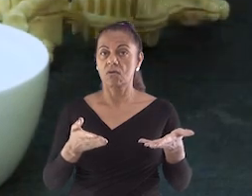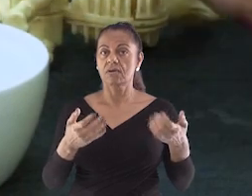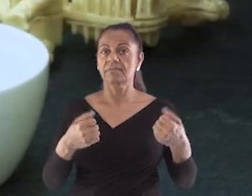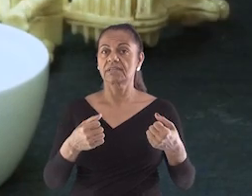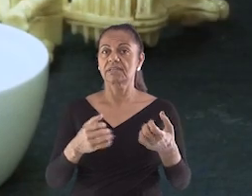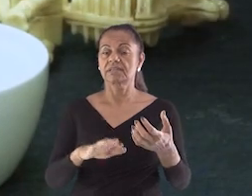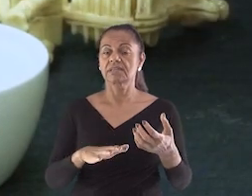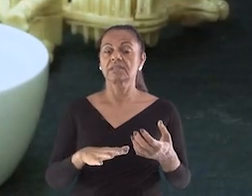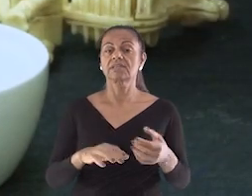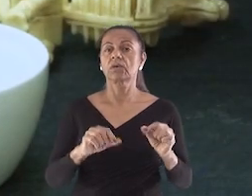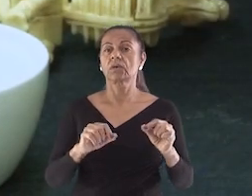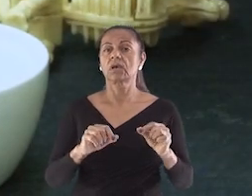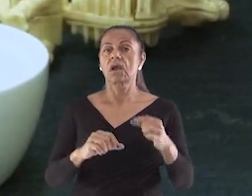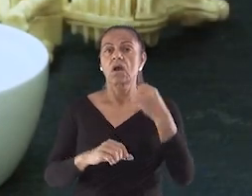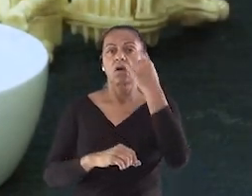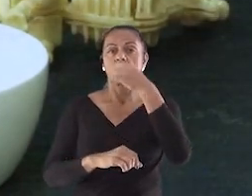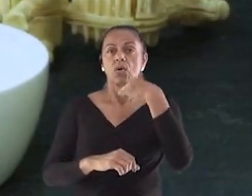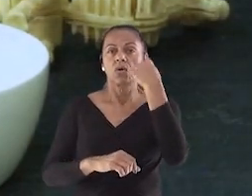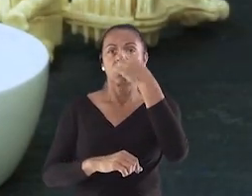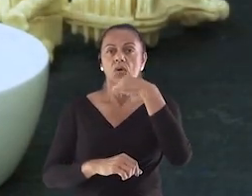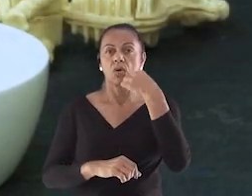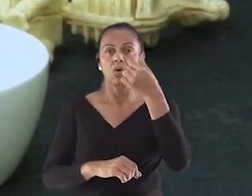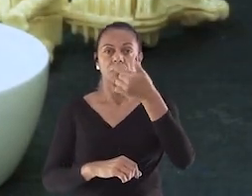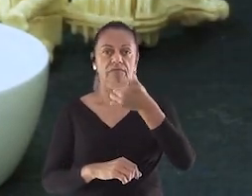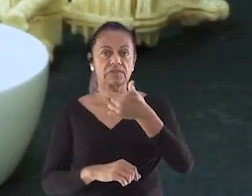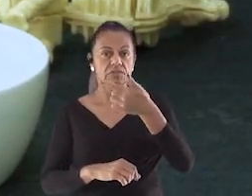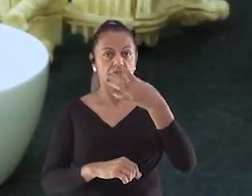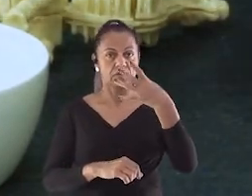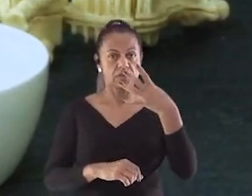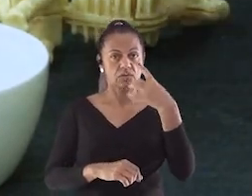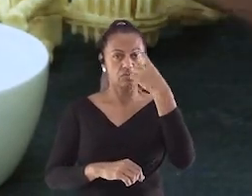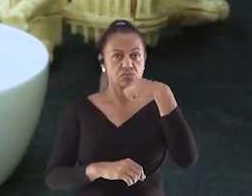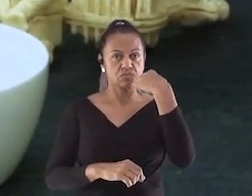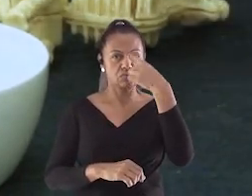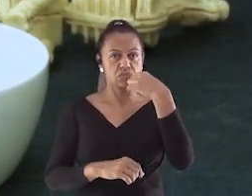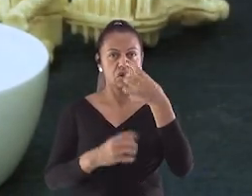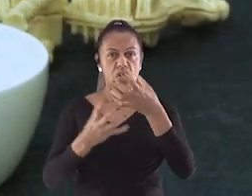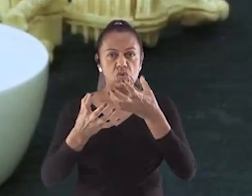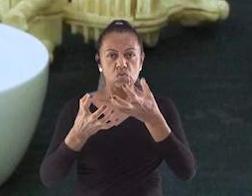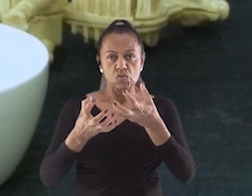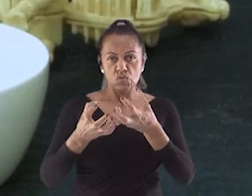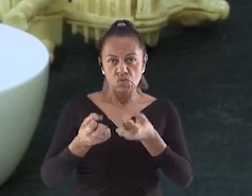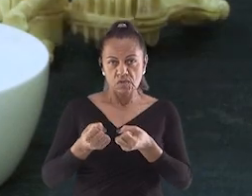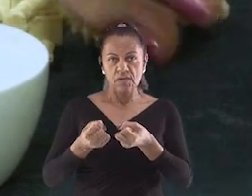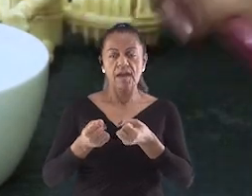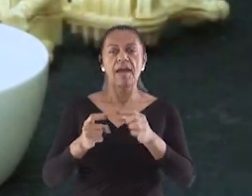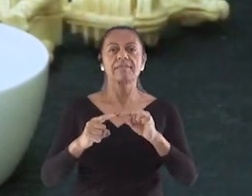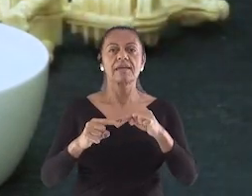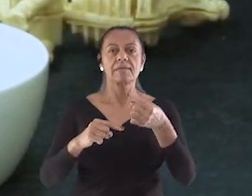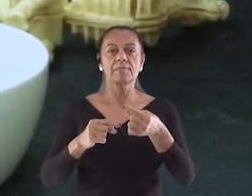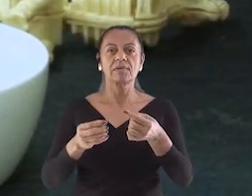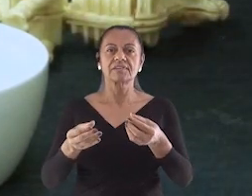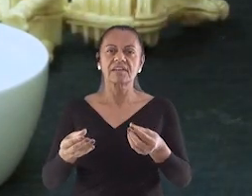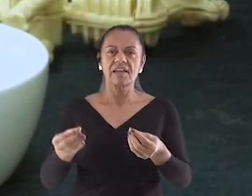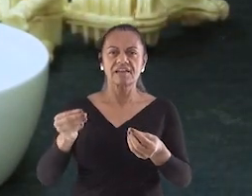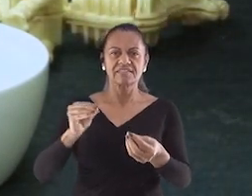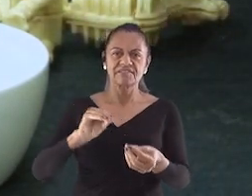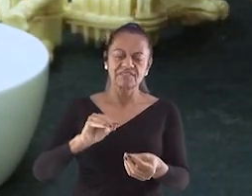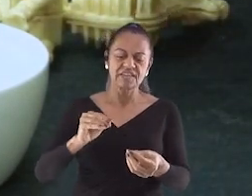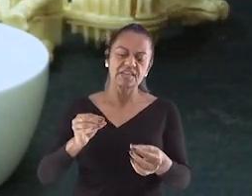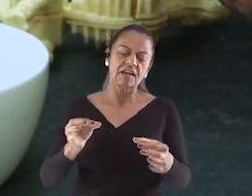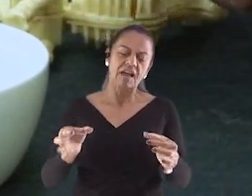aqui na nossa argila. Agora você precisa deixar secar por cerca de 24 horas e depois você